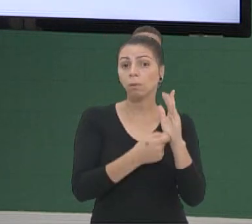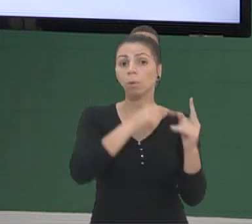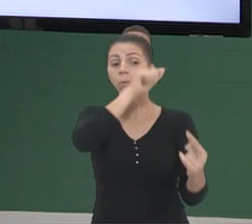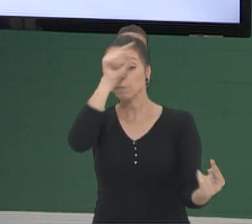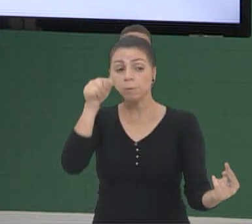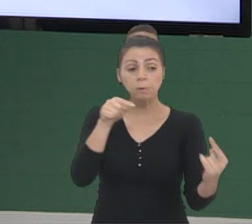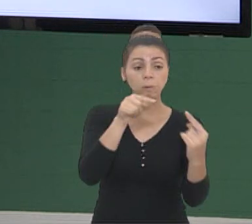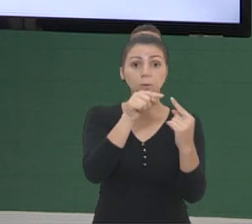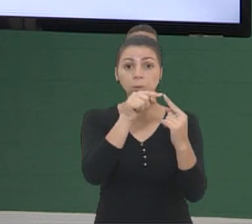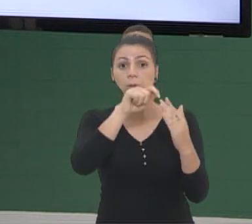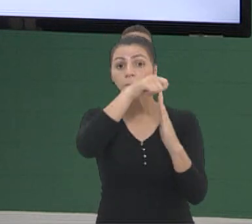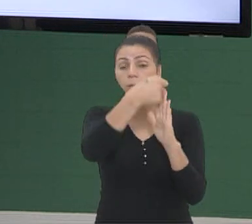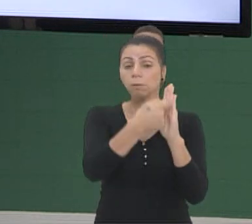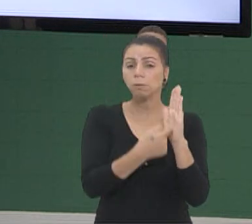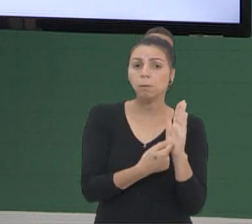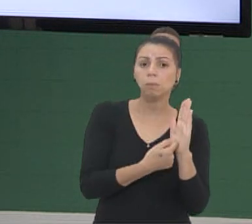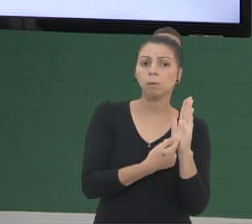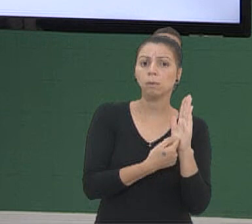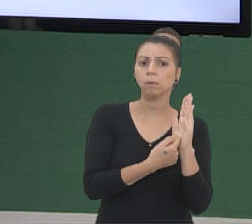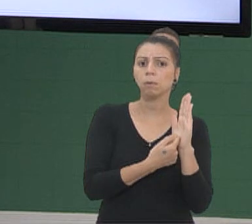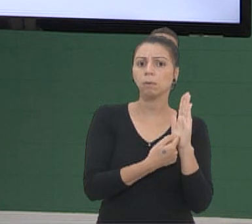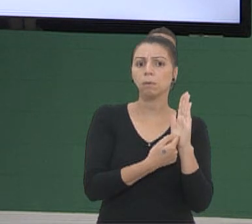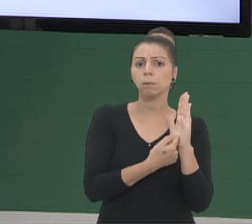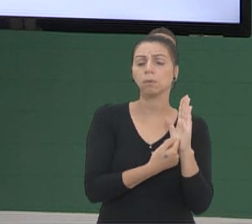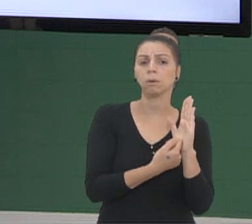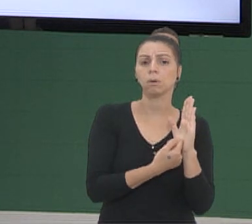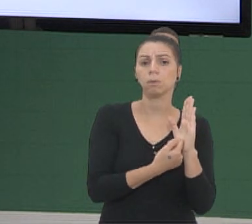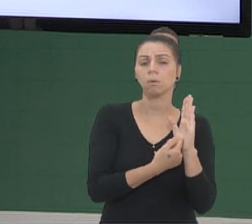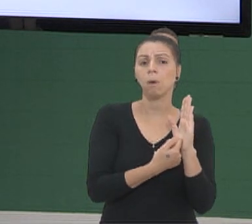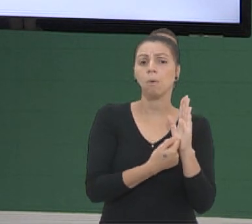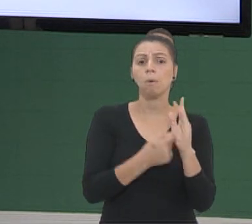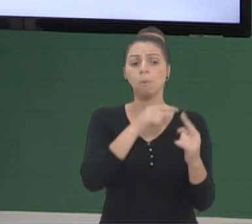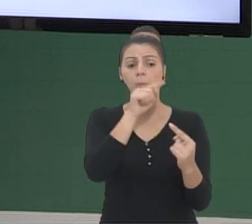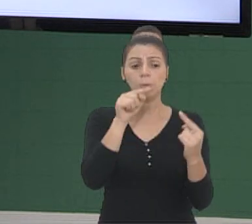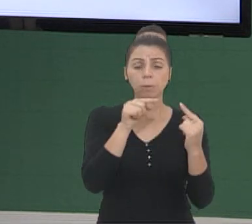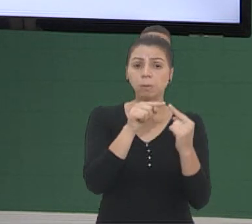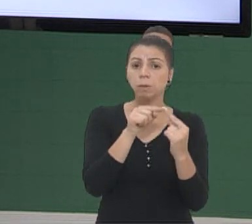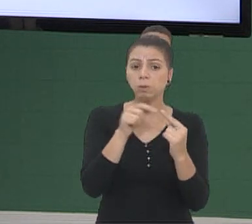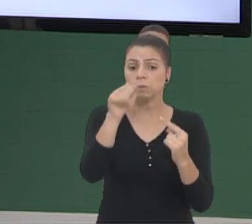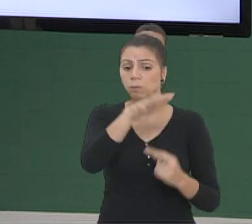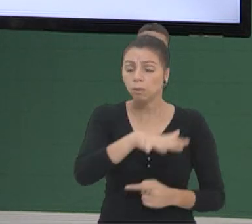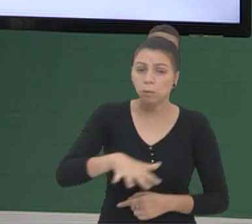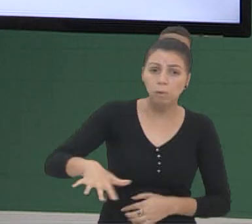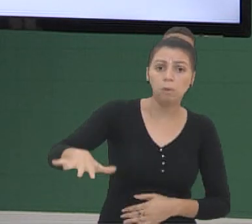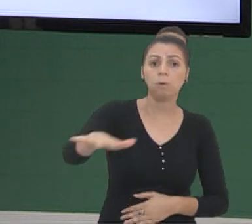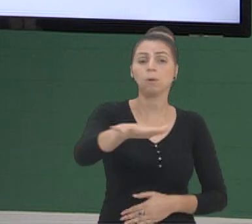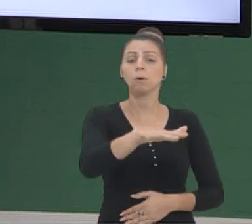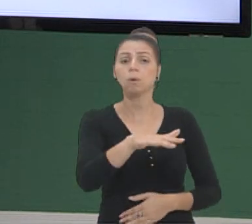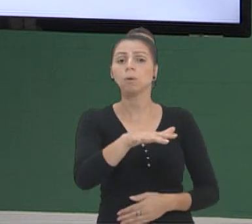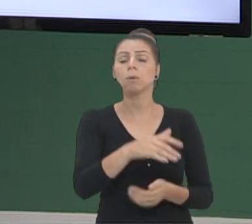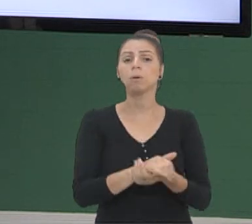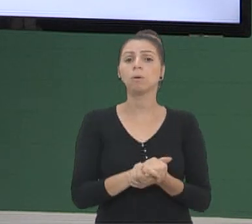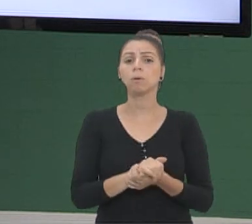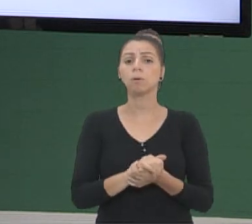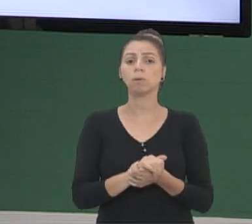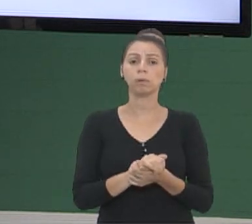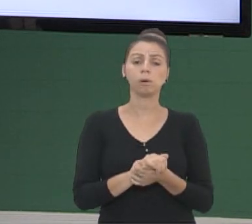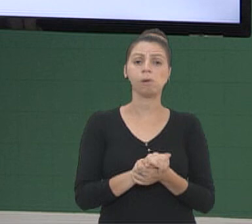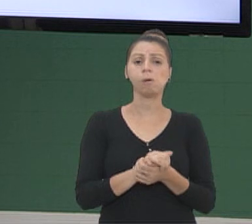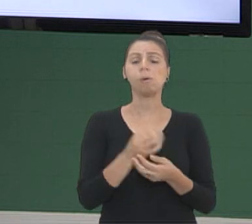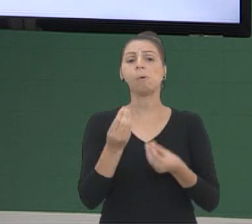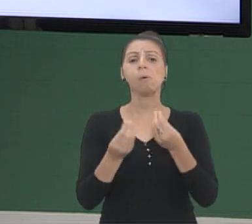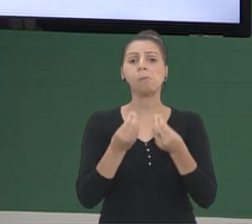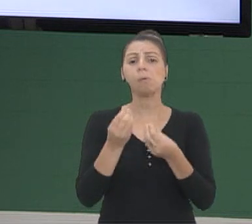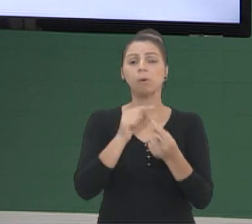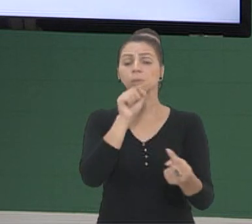desse texto, qual a finalidade dele na nossa sociedade, né? Quando se produz, o que se quer com este tipo de